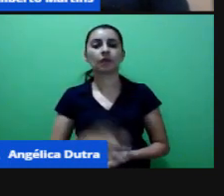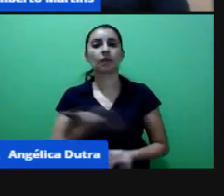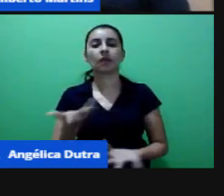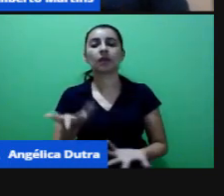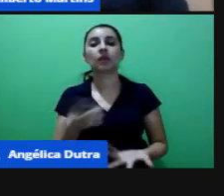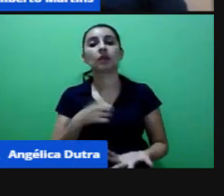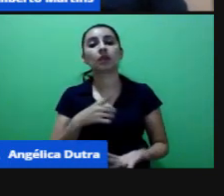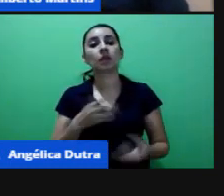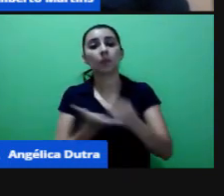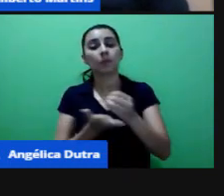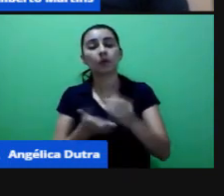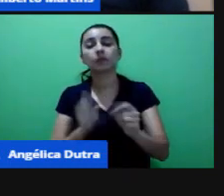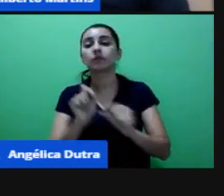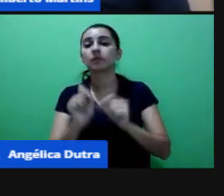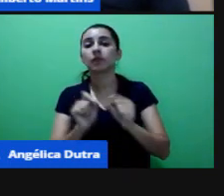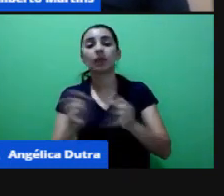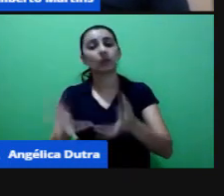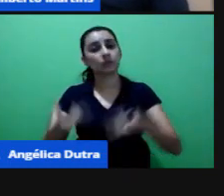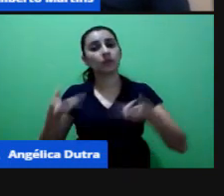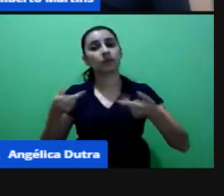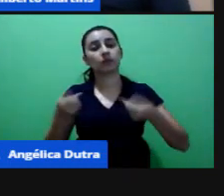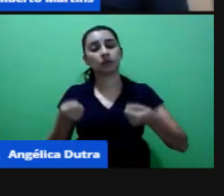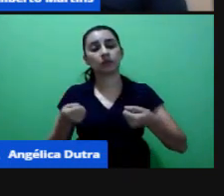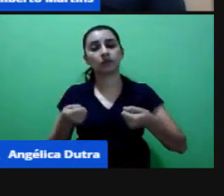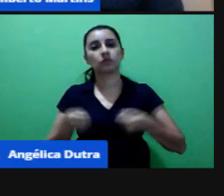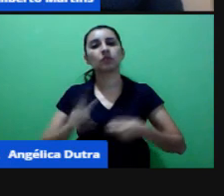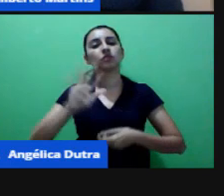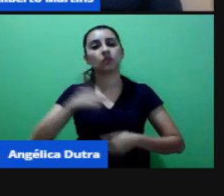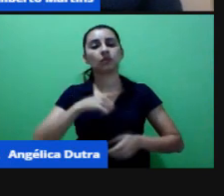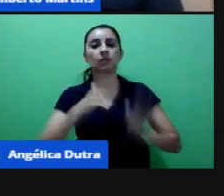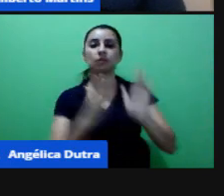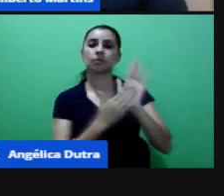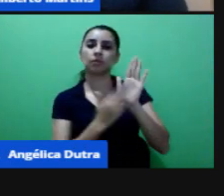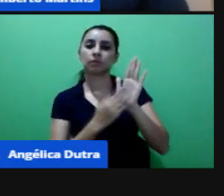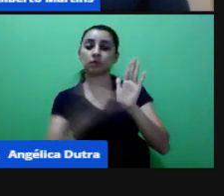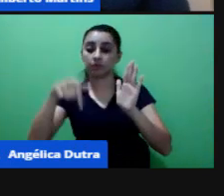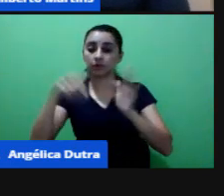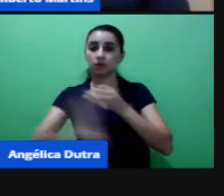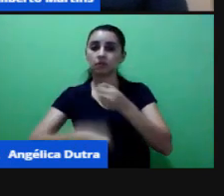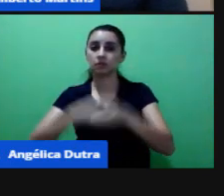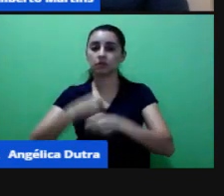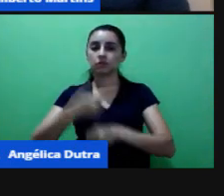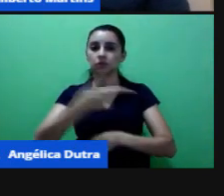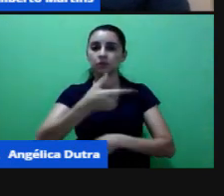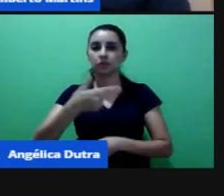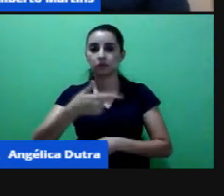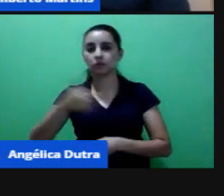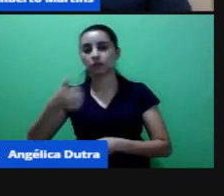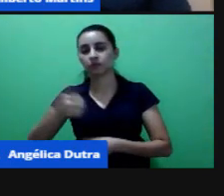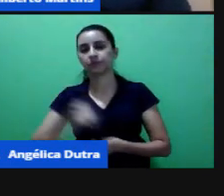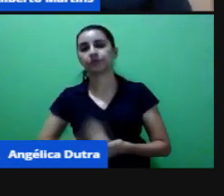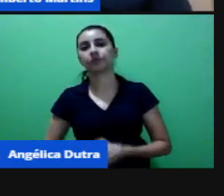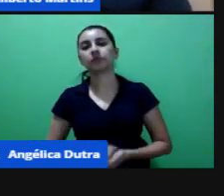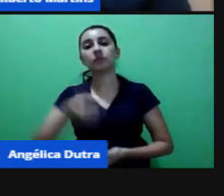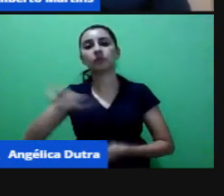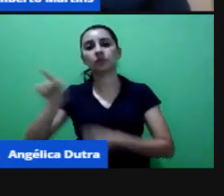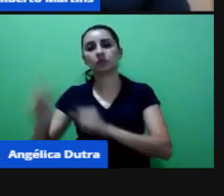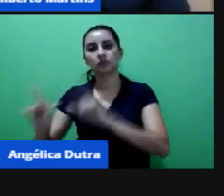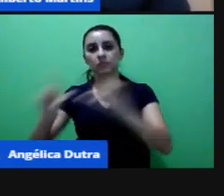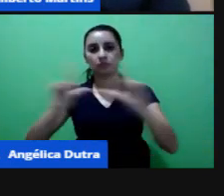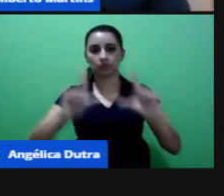dentro da habilidade que a gente já tem como proposta para esse ano, ok? Vamos ao próximo slide, por favor.